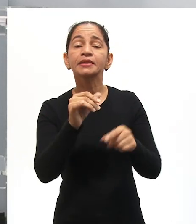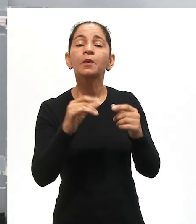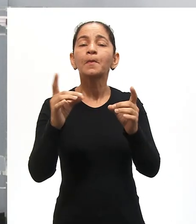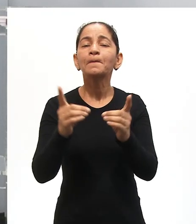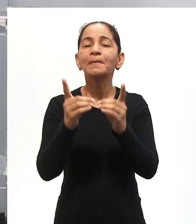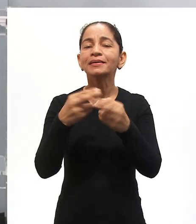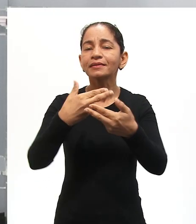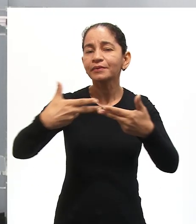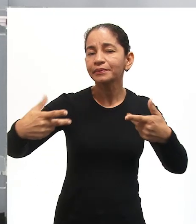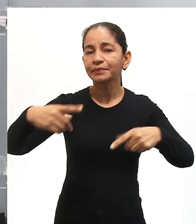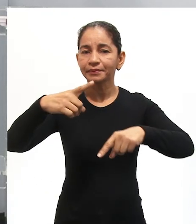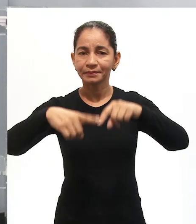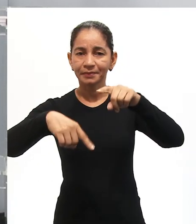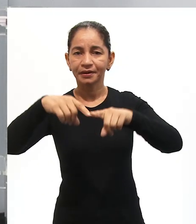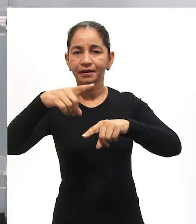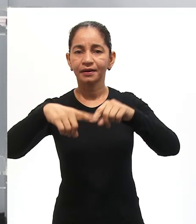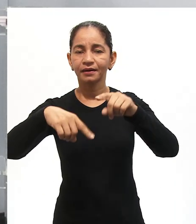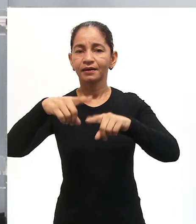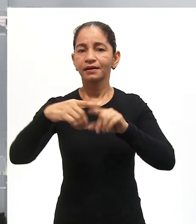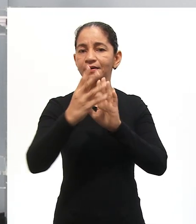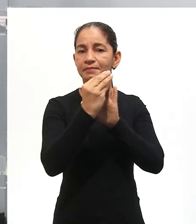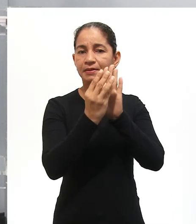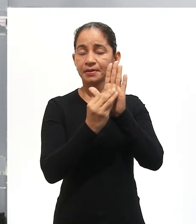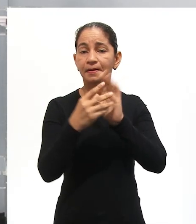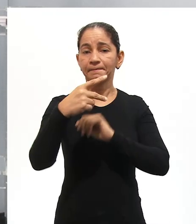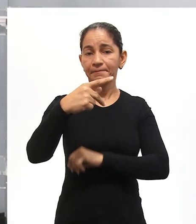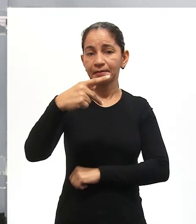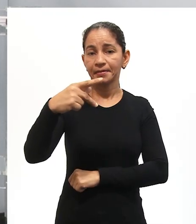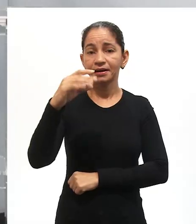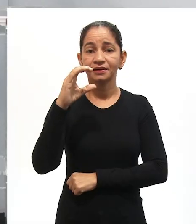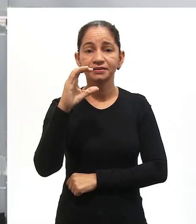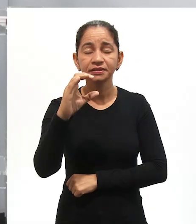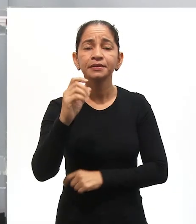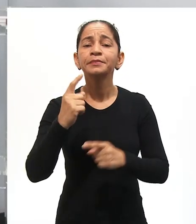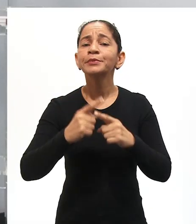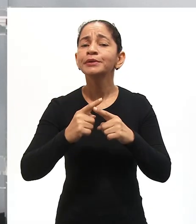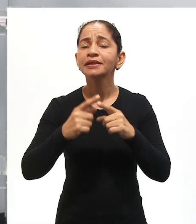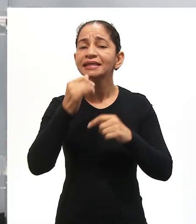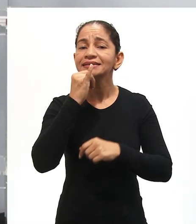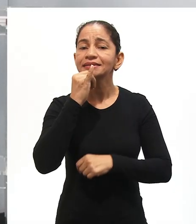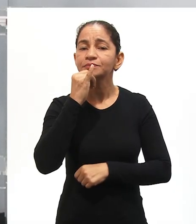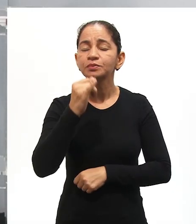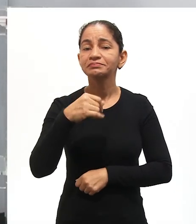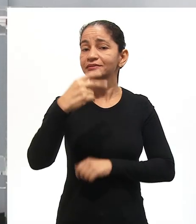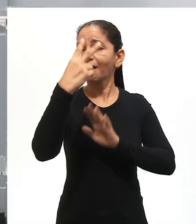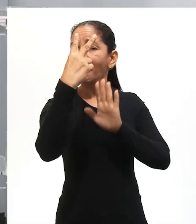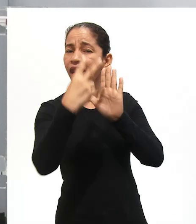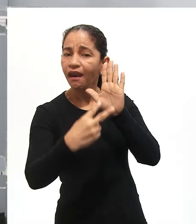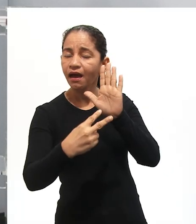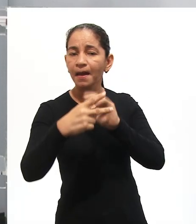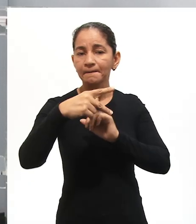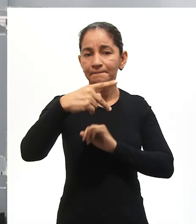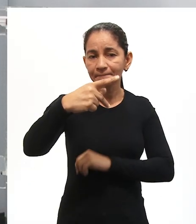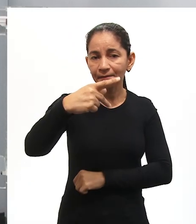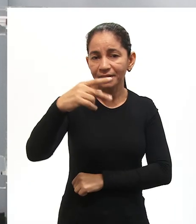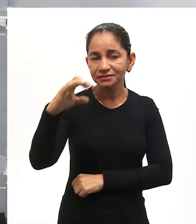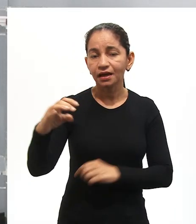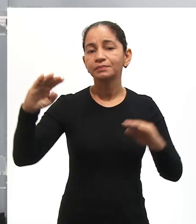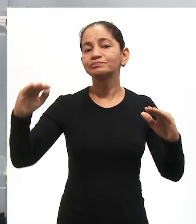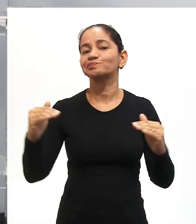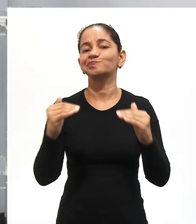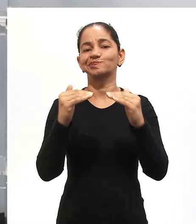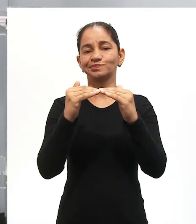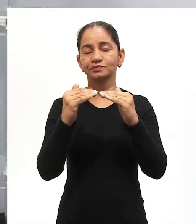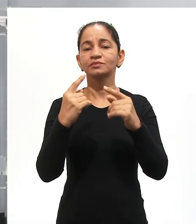material coerente com o projeto pedagógico do curso, PPC. Ele precisa ler, ele precisa compreender o que é o PPC. Tem que ser coerente, o